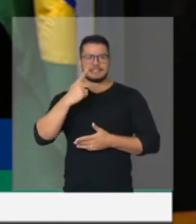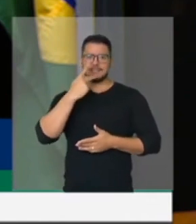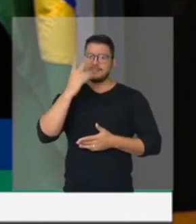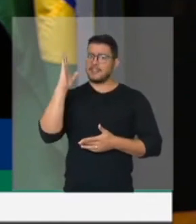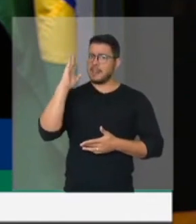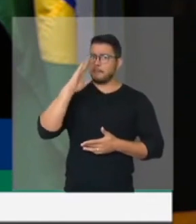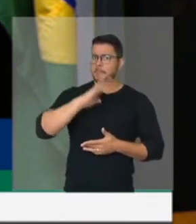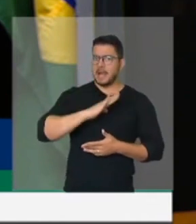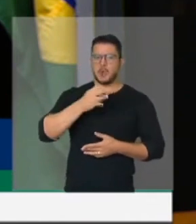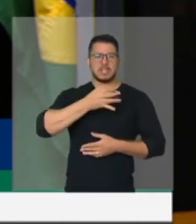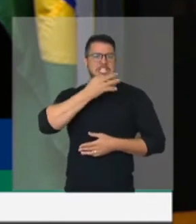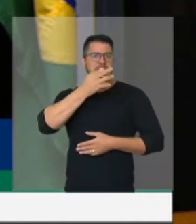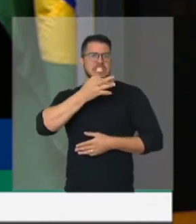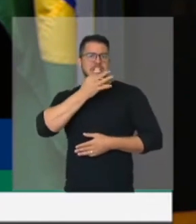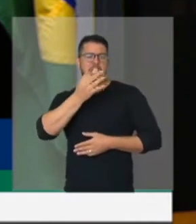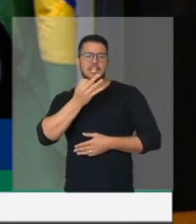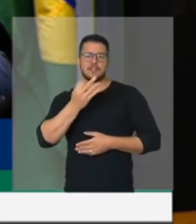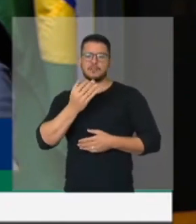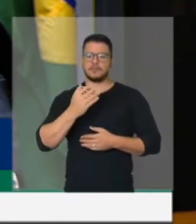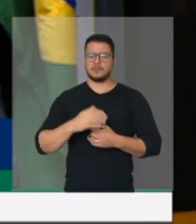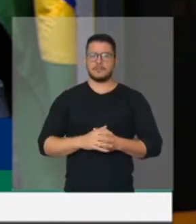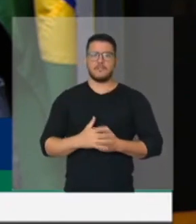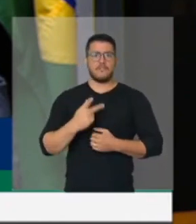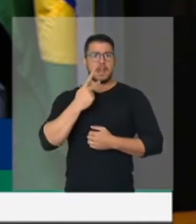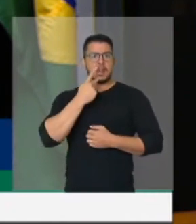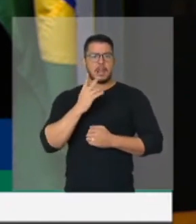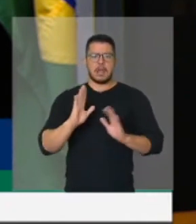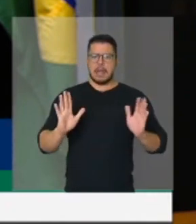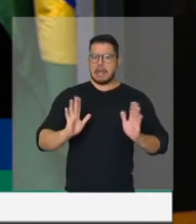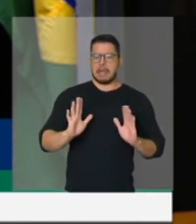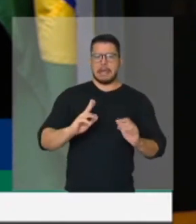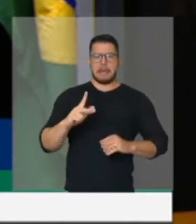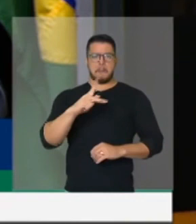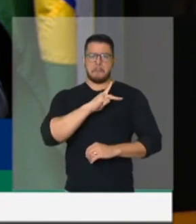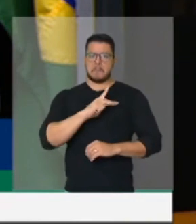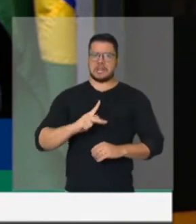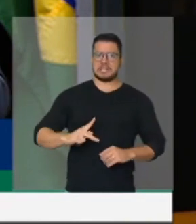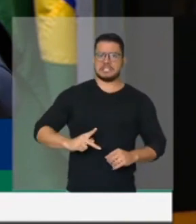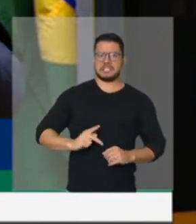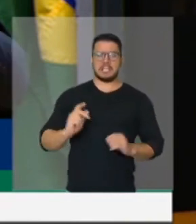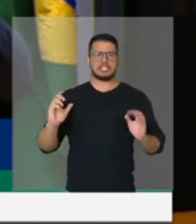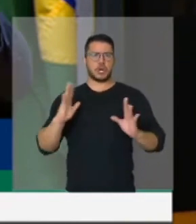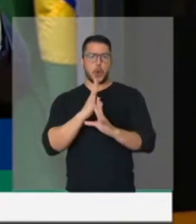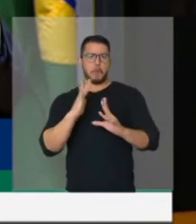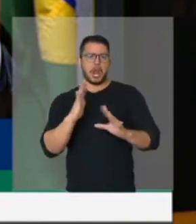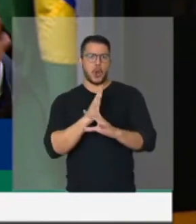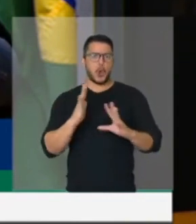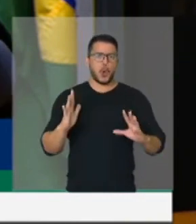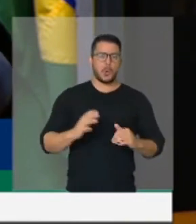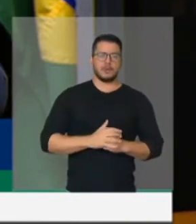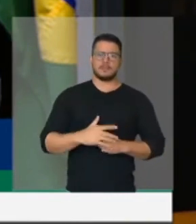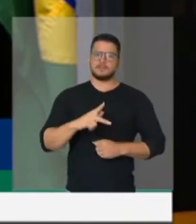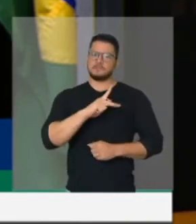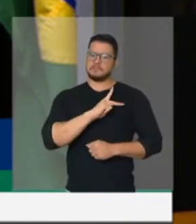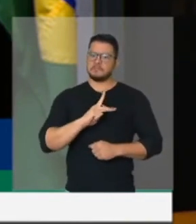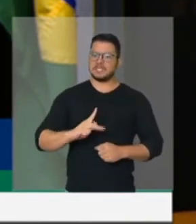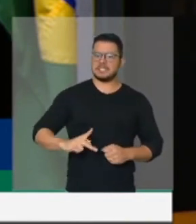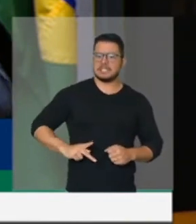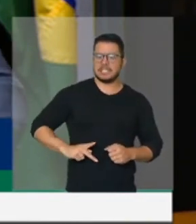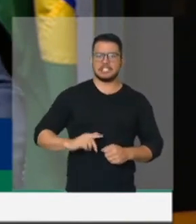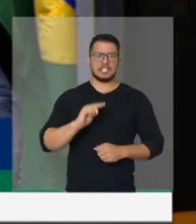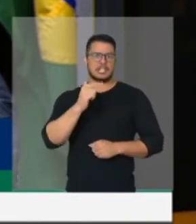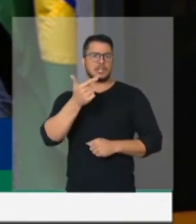criticando que o presidente fez uma aglomeração criticando que o presidente estava fazendo alguma relação